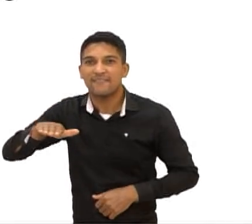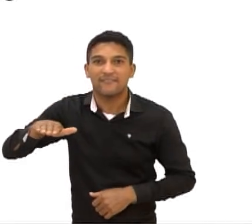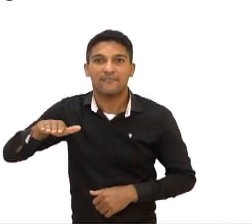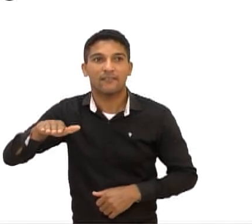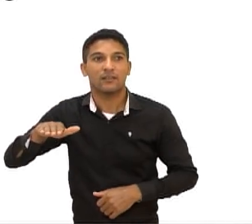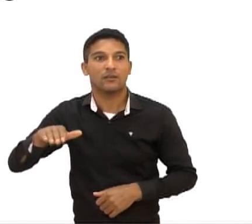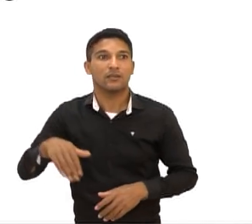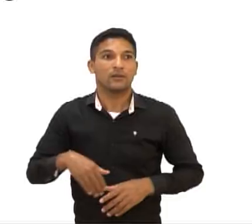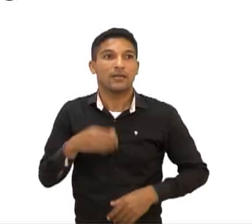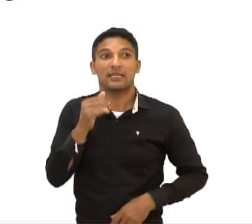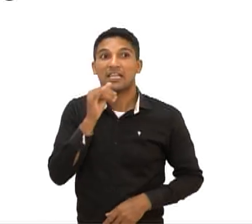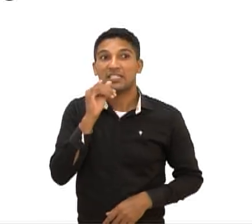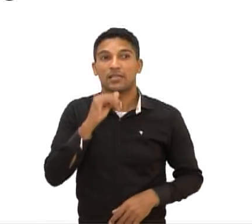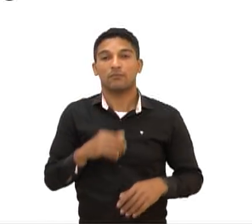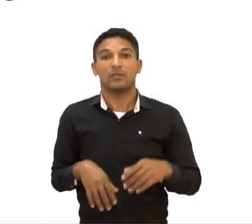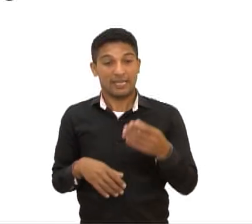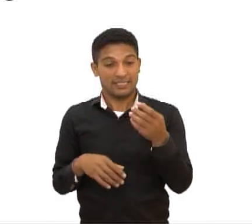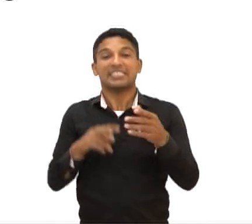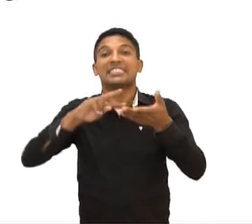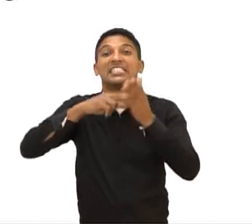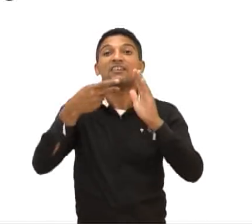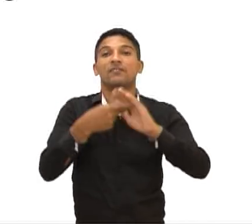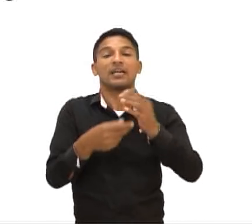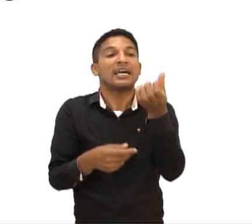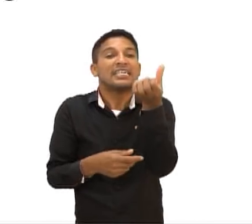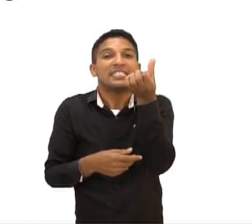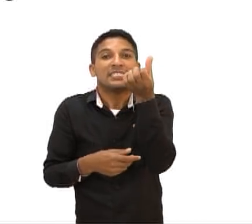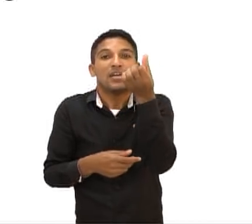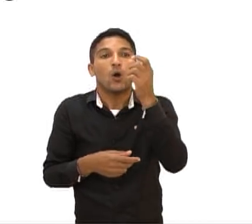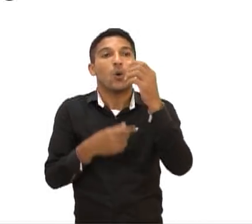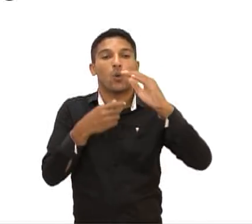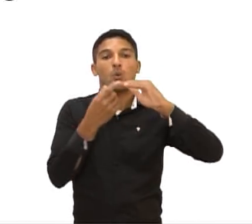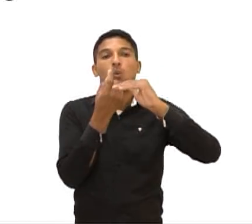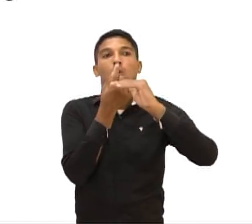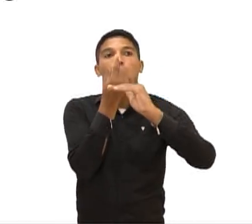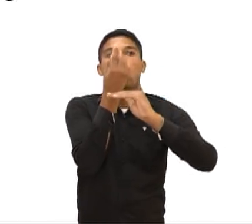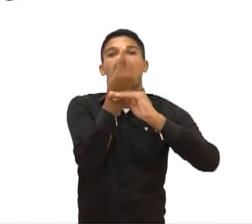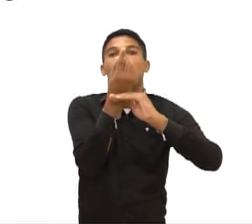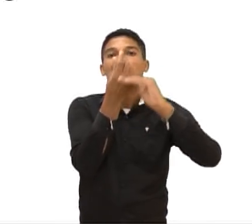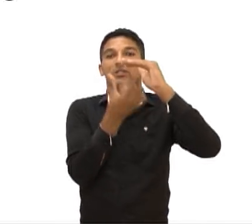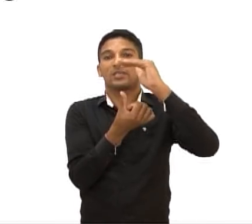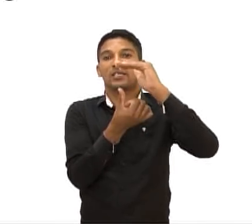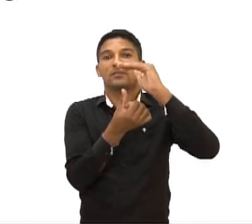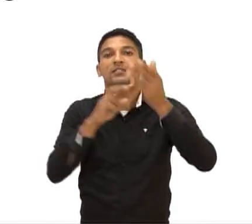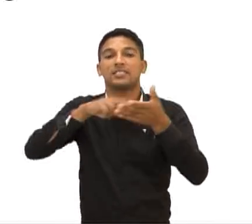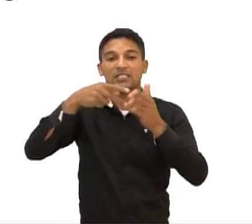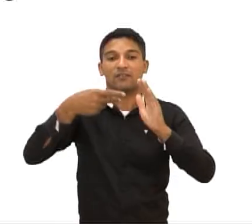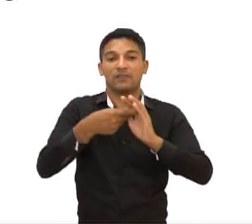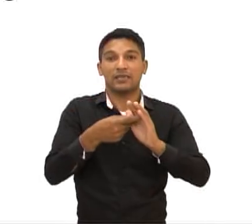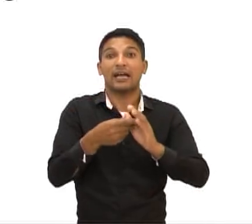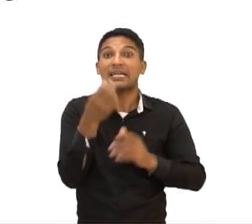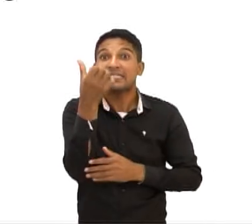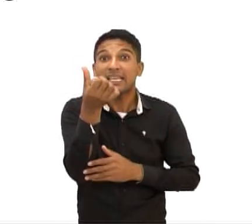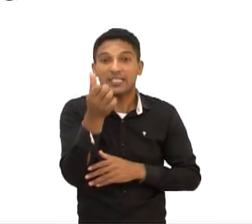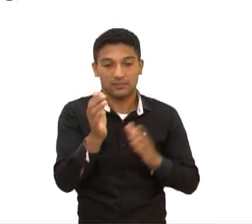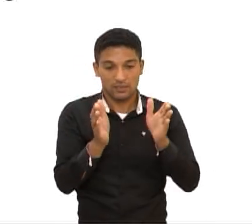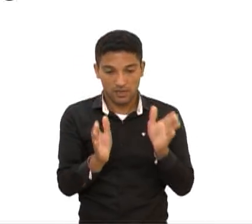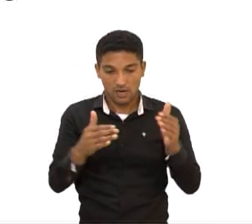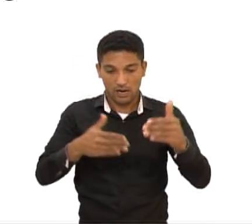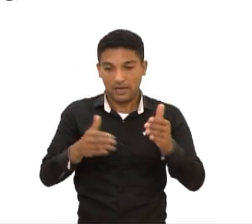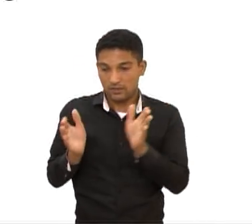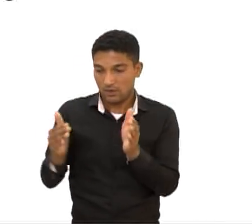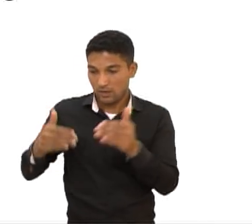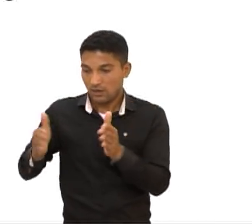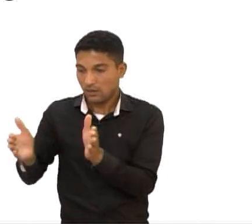1/6, como se fossem 6 caixas. 1, 2, 3, 4, 5, 6. E uma caixa tem o